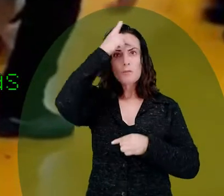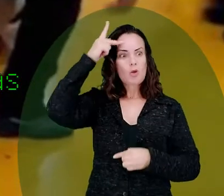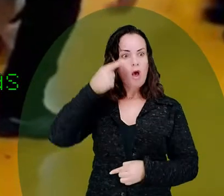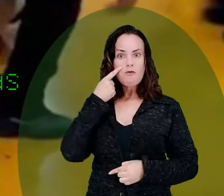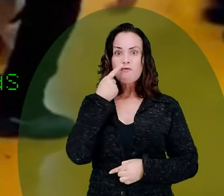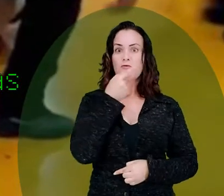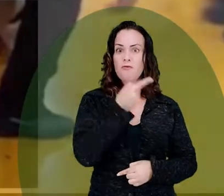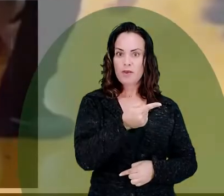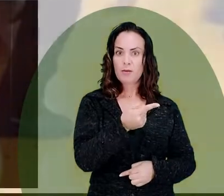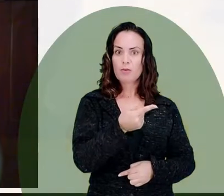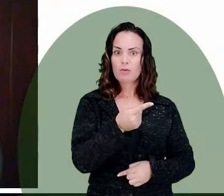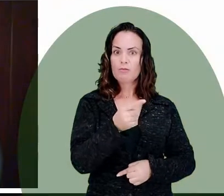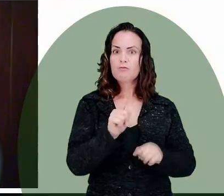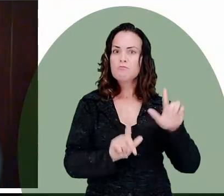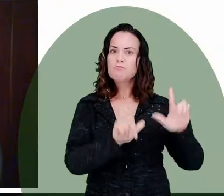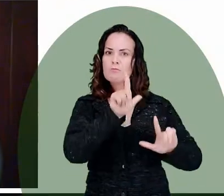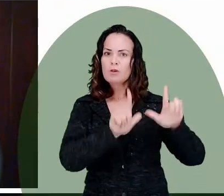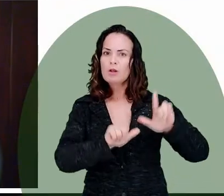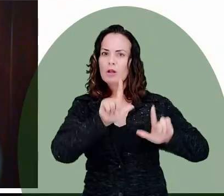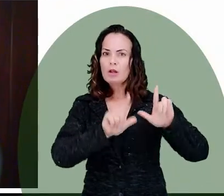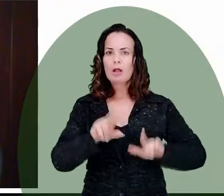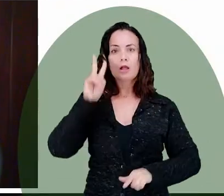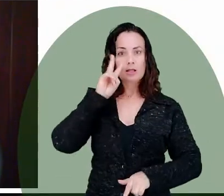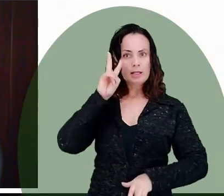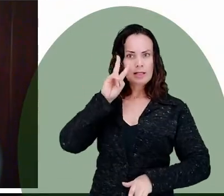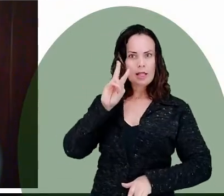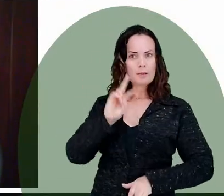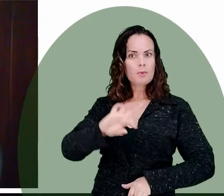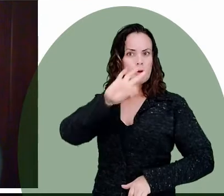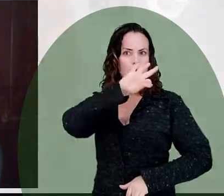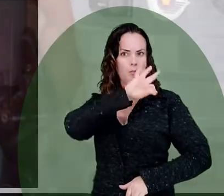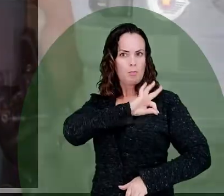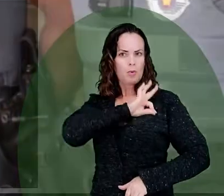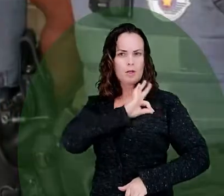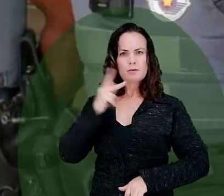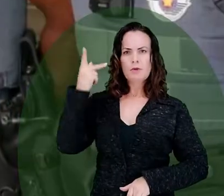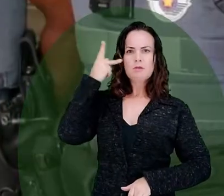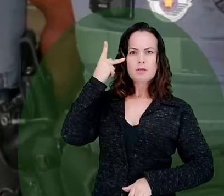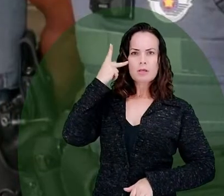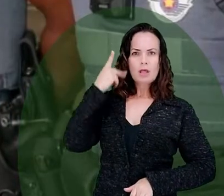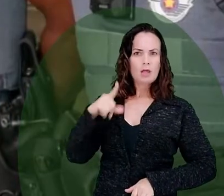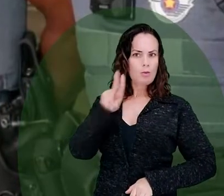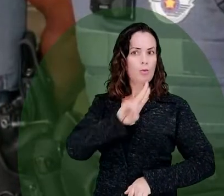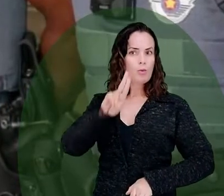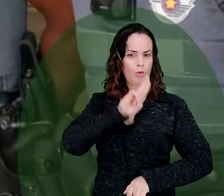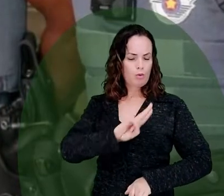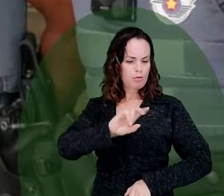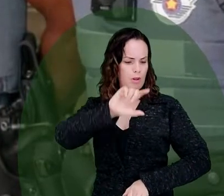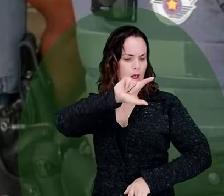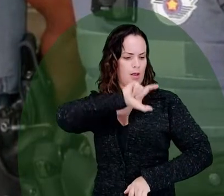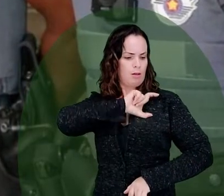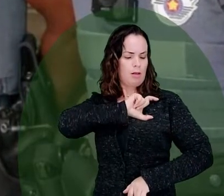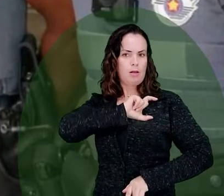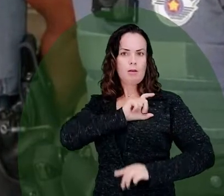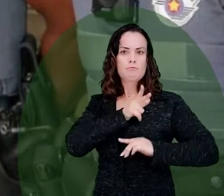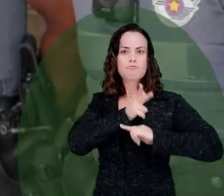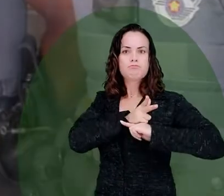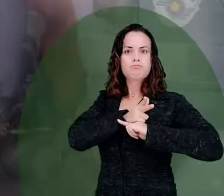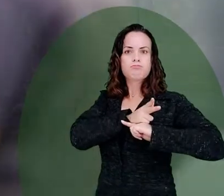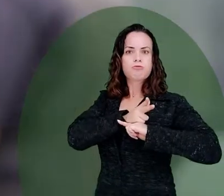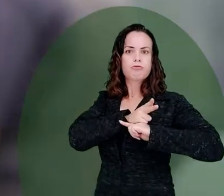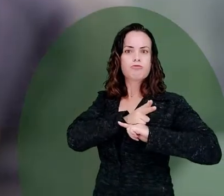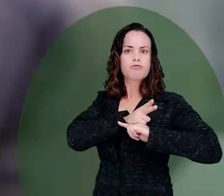nos televisões. Não lembra que a polícia de São Paulo está com câmeras na roupa e não